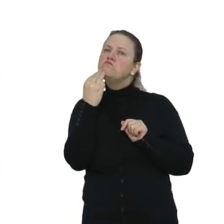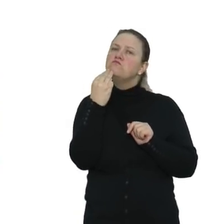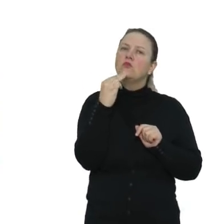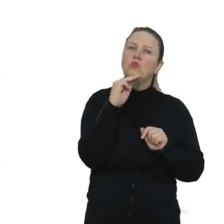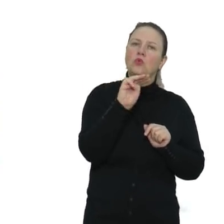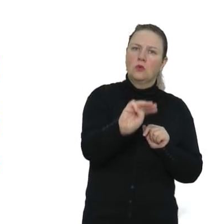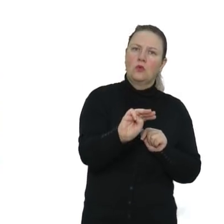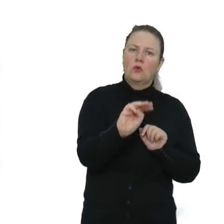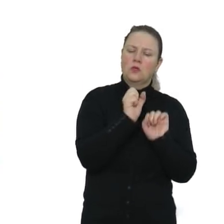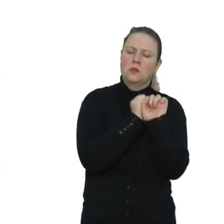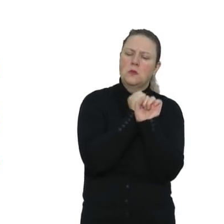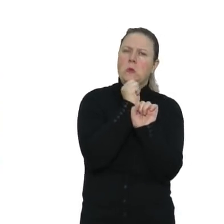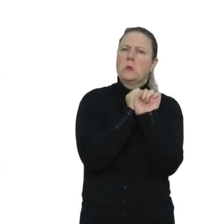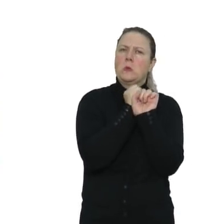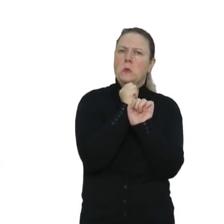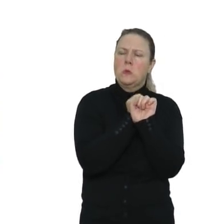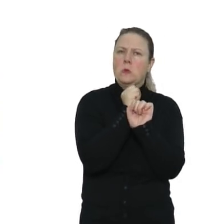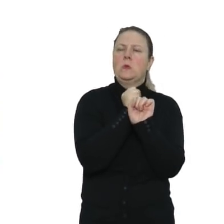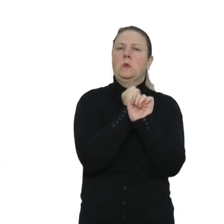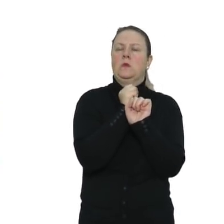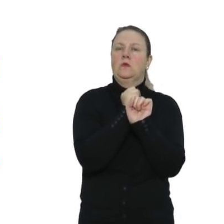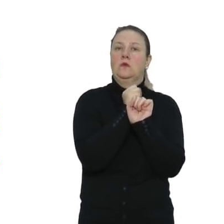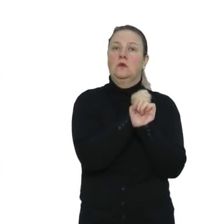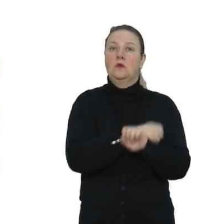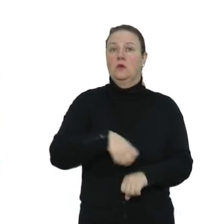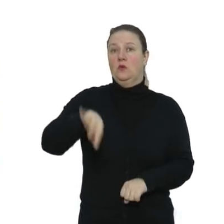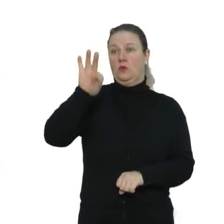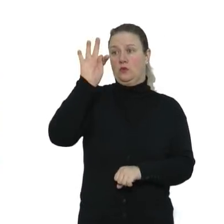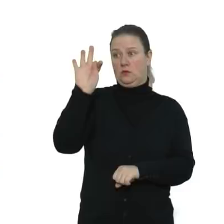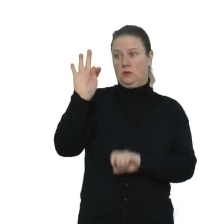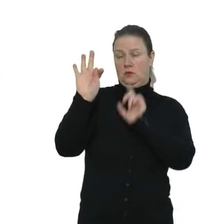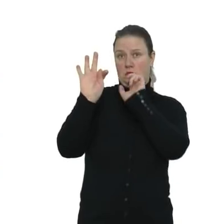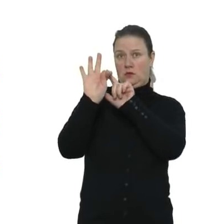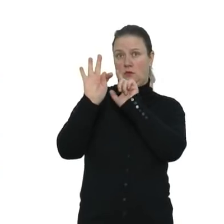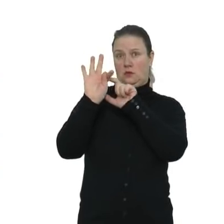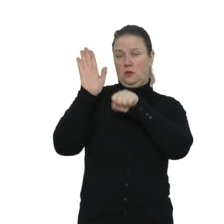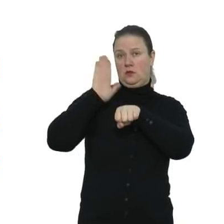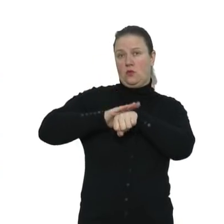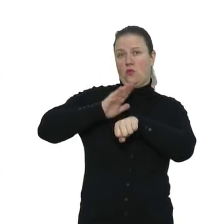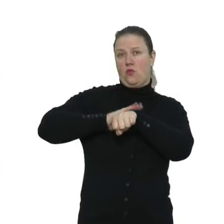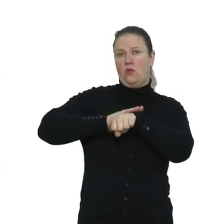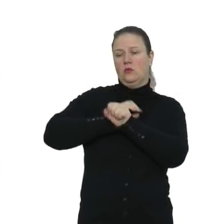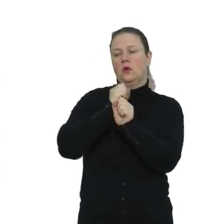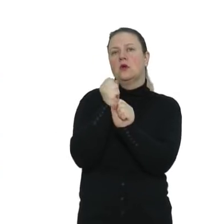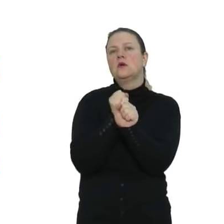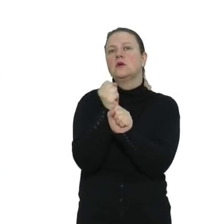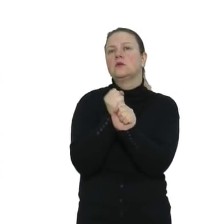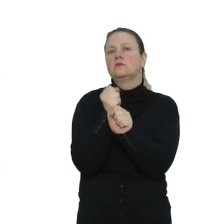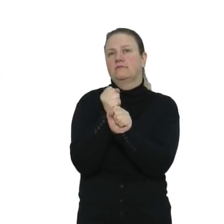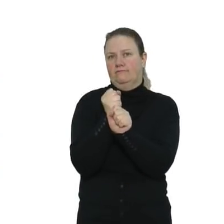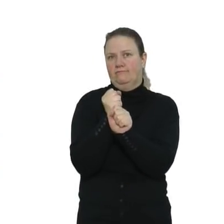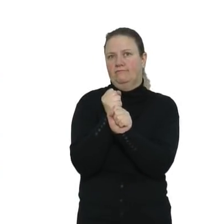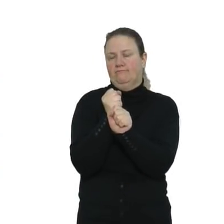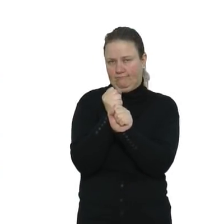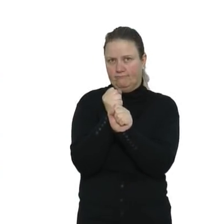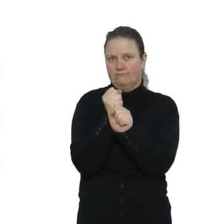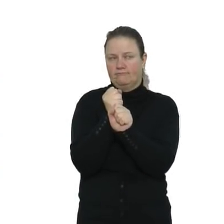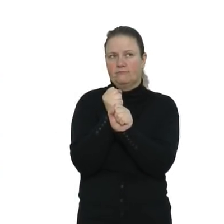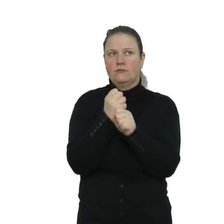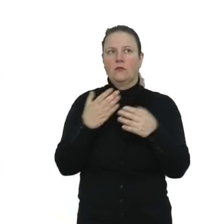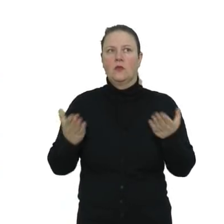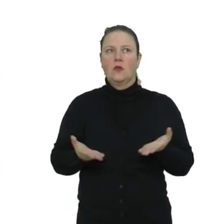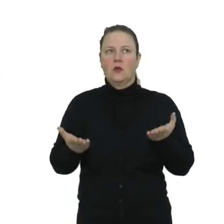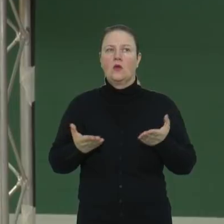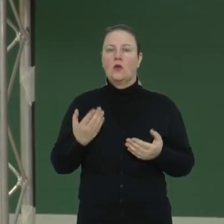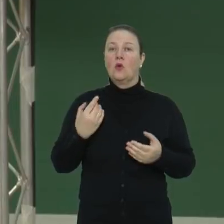passando da população e o T é o ano, né? E o T ele é igual a 0 corresponde ao ano de 1940.